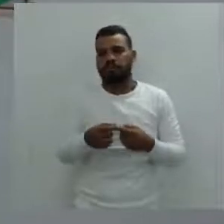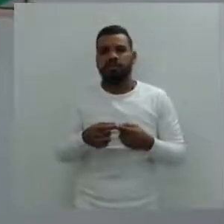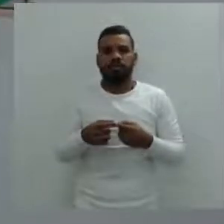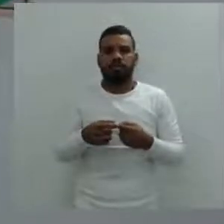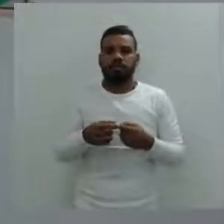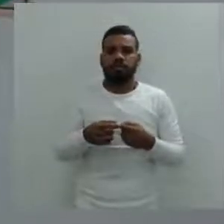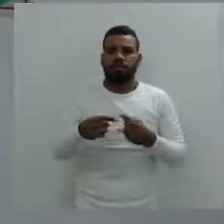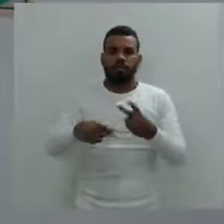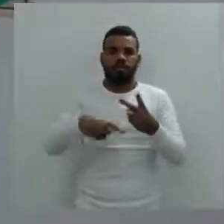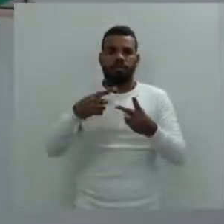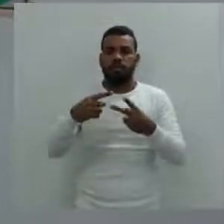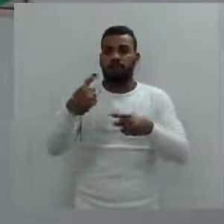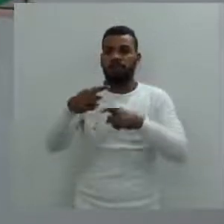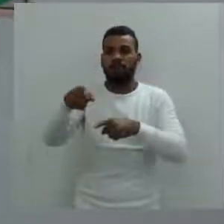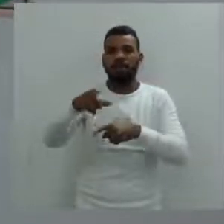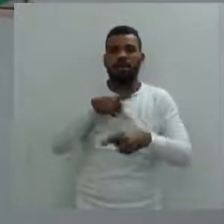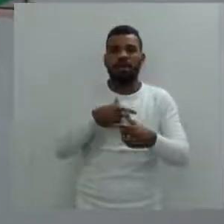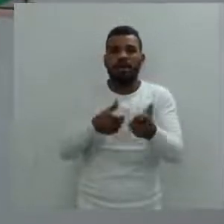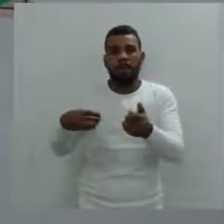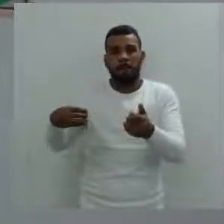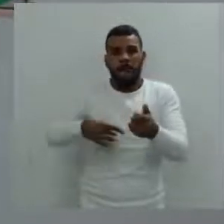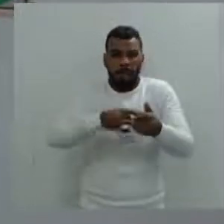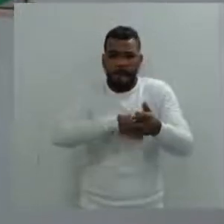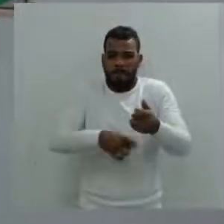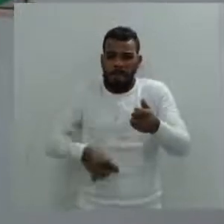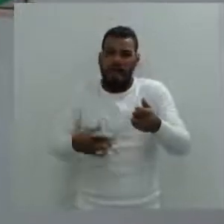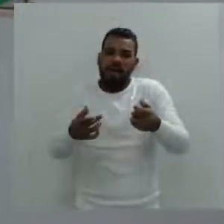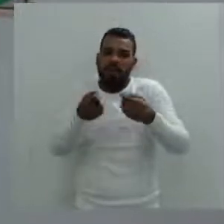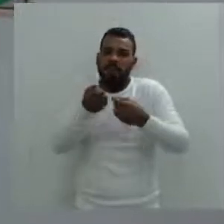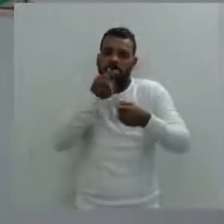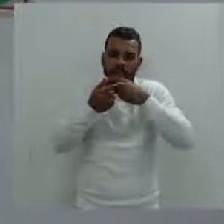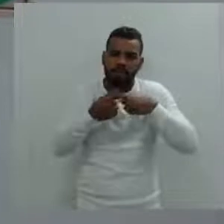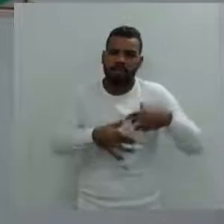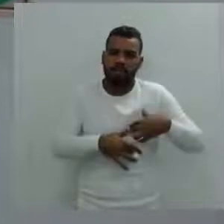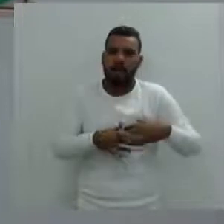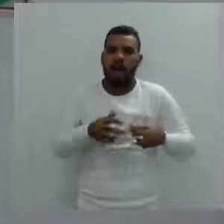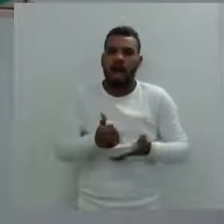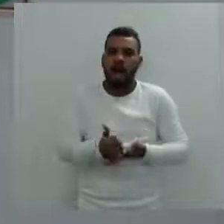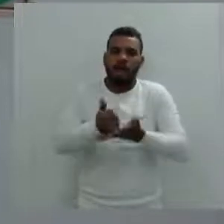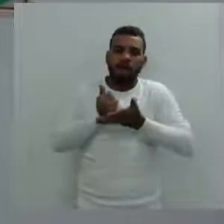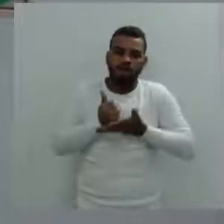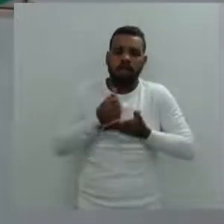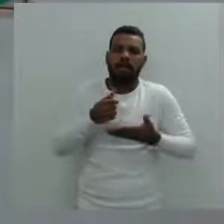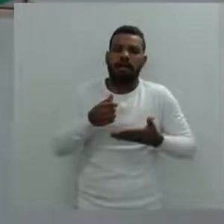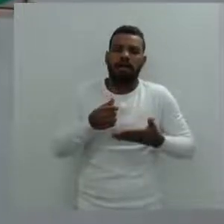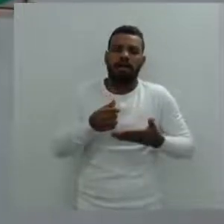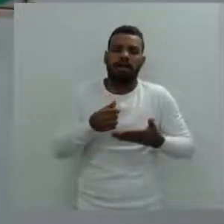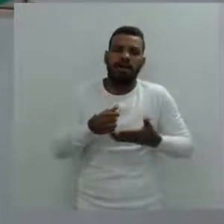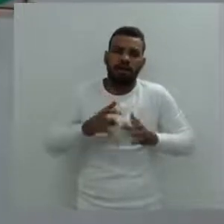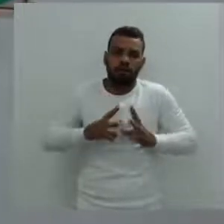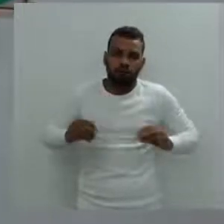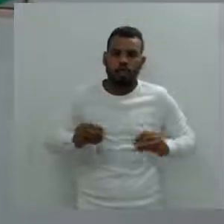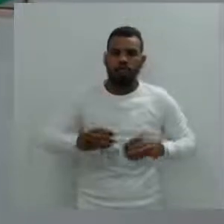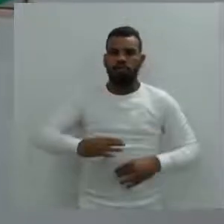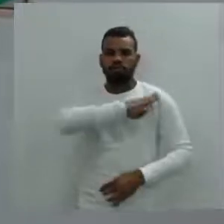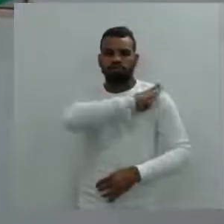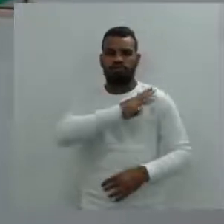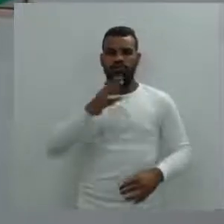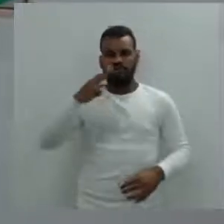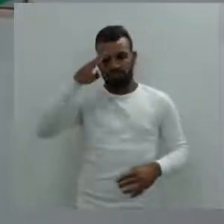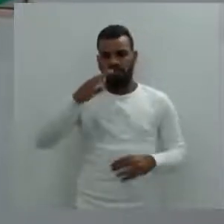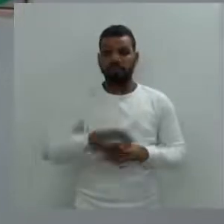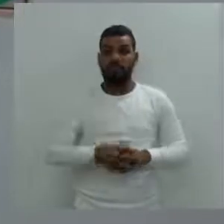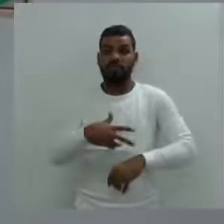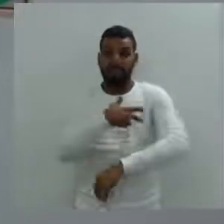soldados, para acabar com a dor. Então foi criado o antibiótico, a vacina foi criada naquele período. Tudo isso num